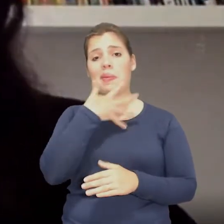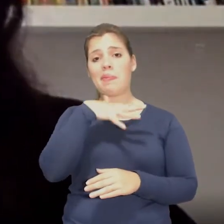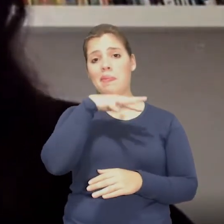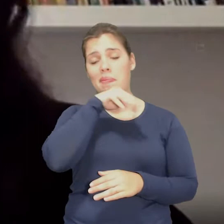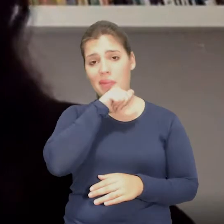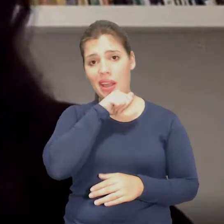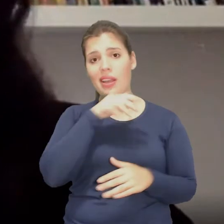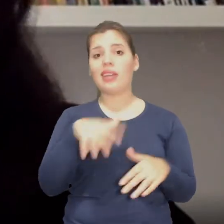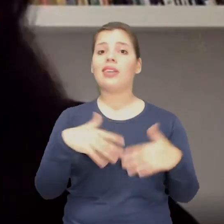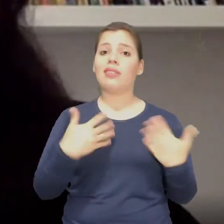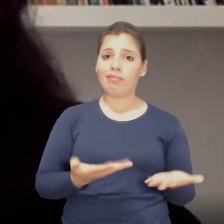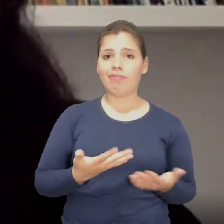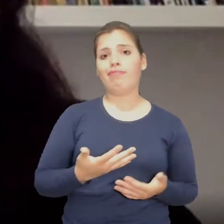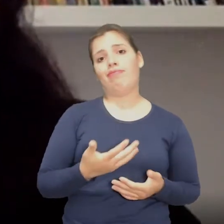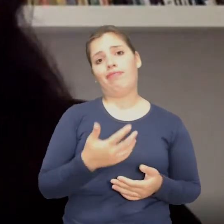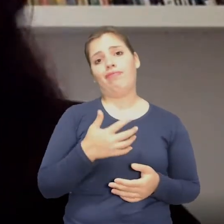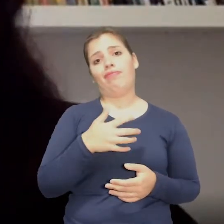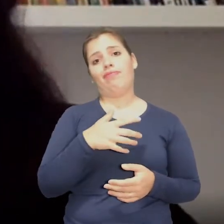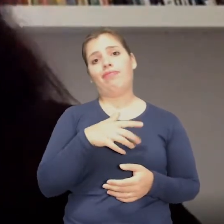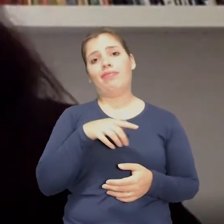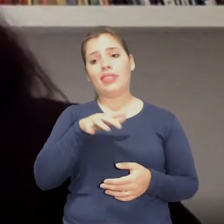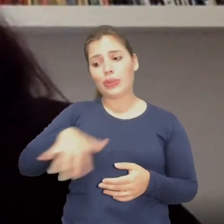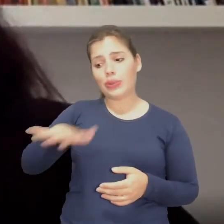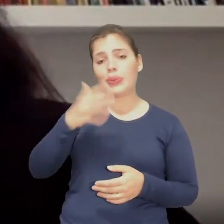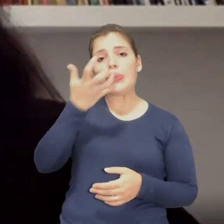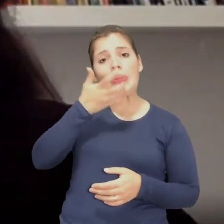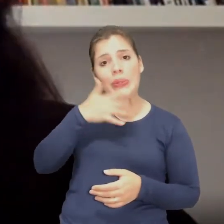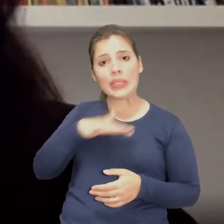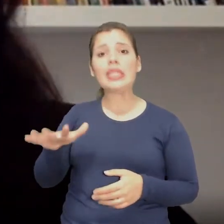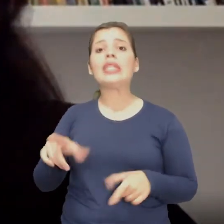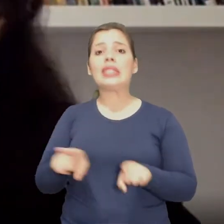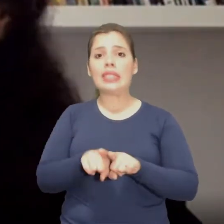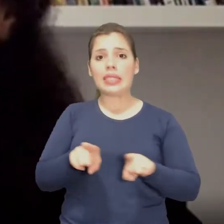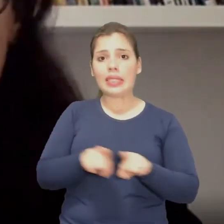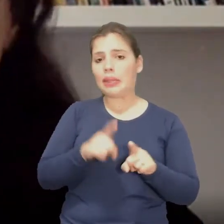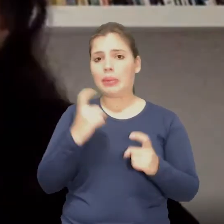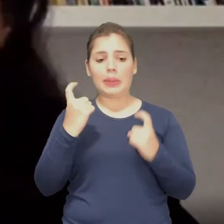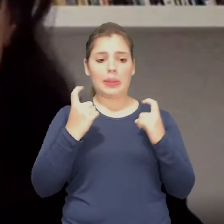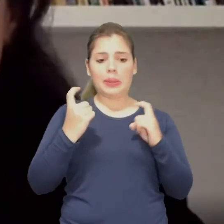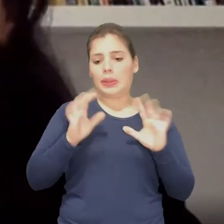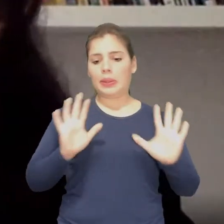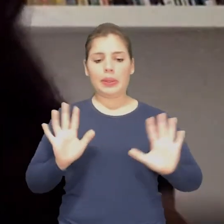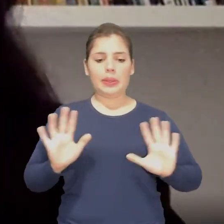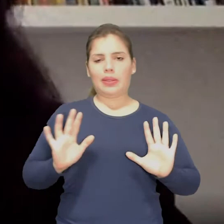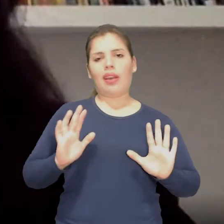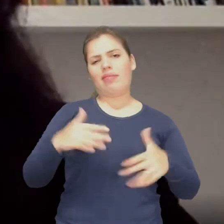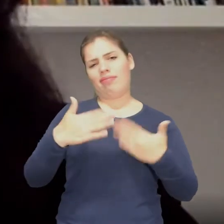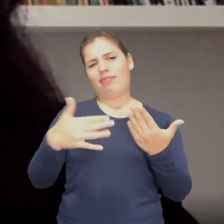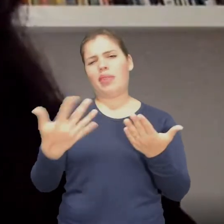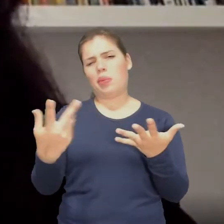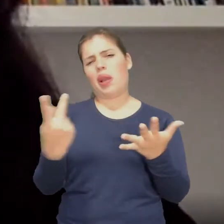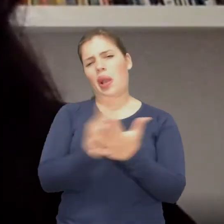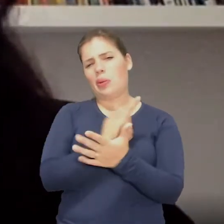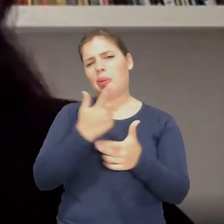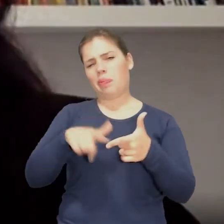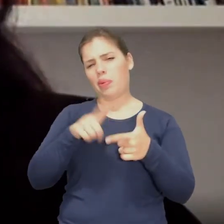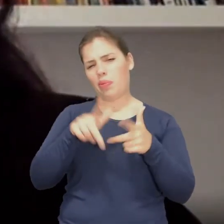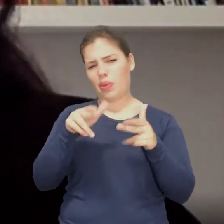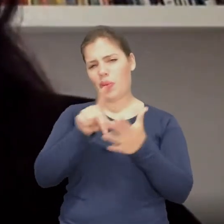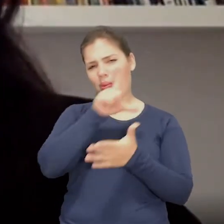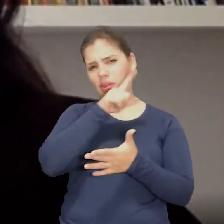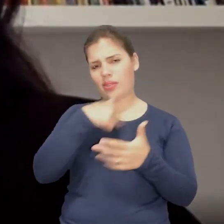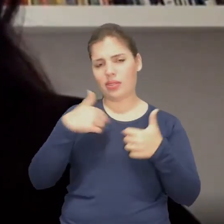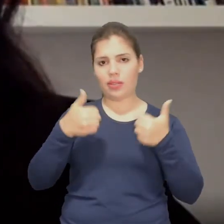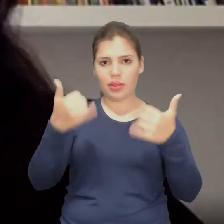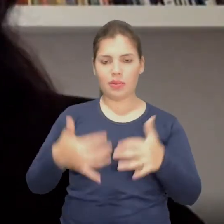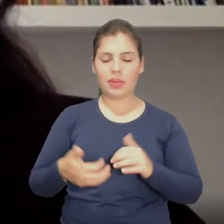de comportamento deles, então, eles passam a se impor uma dieta e sofrem todas as consequências da dieta que eu já falei antes.